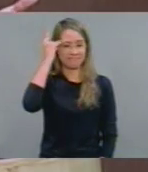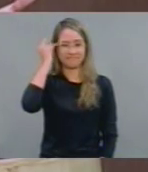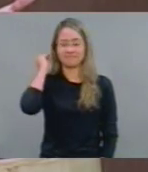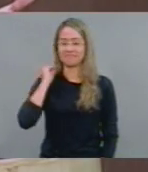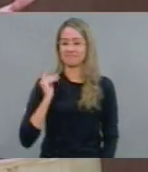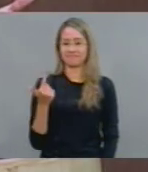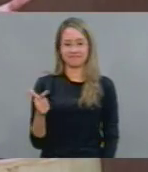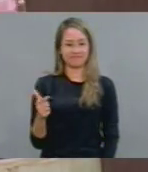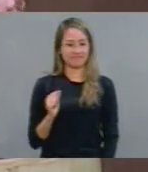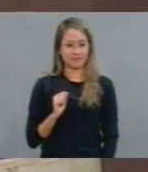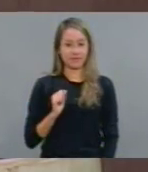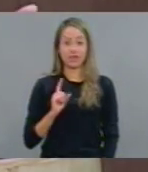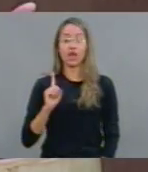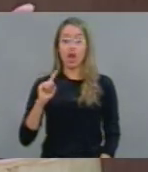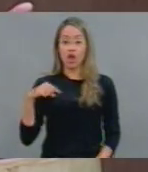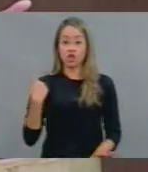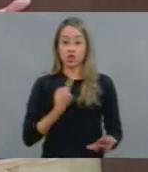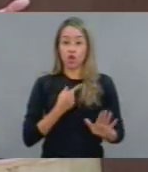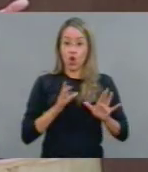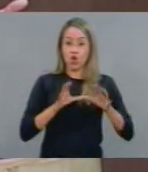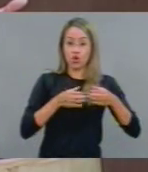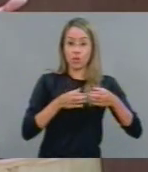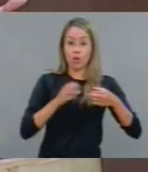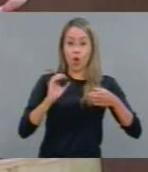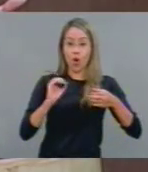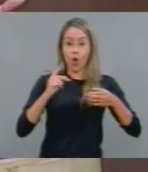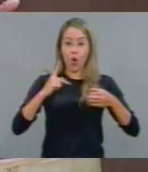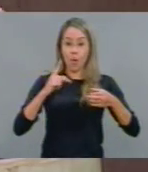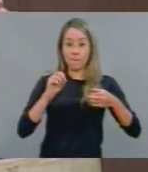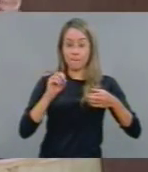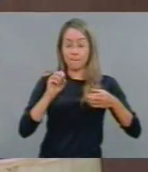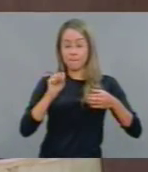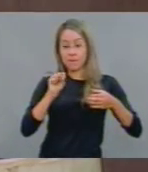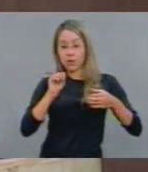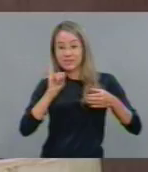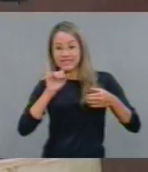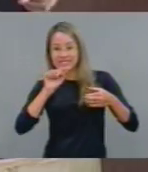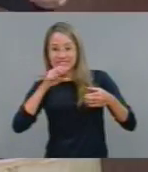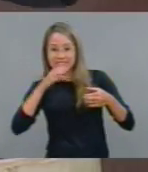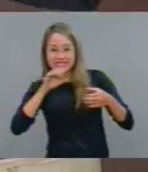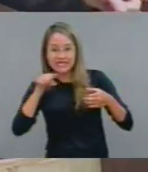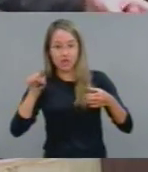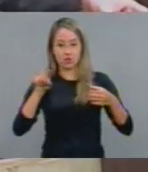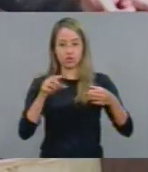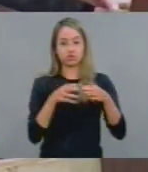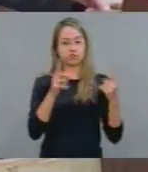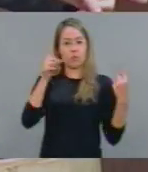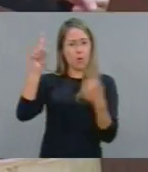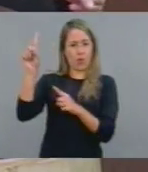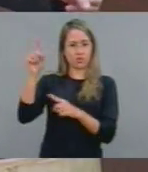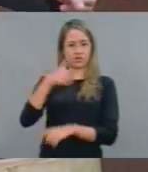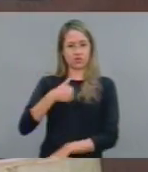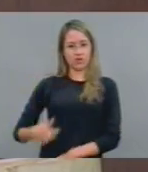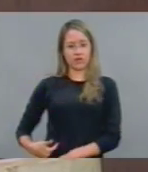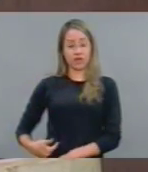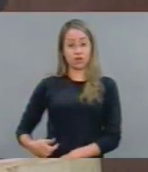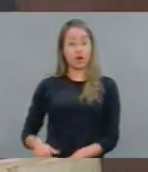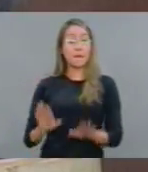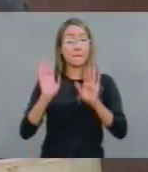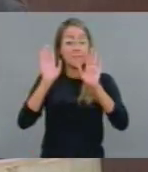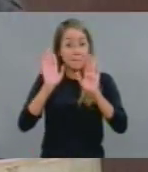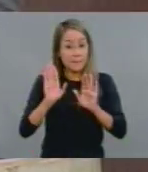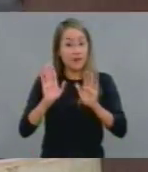em oposição a esse governo desde que nascemos. Portanto, a nossa condição de votarmos contra é porque